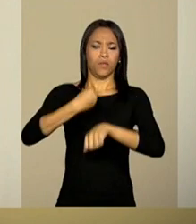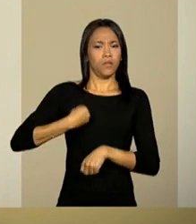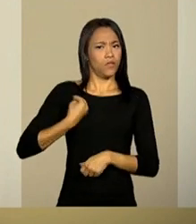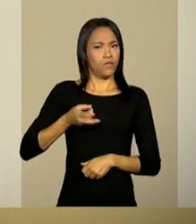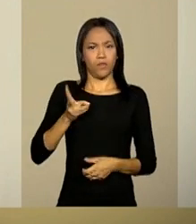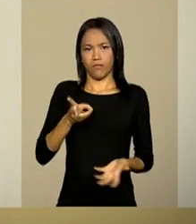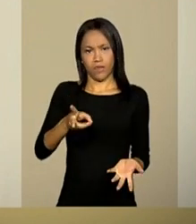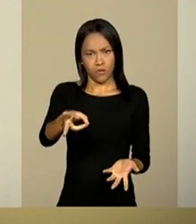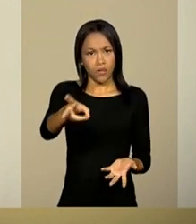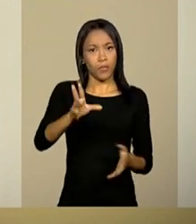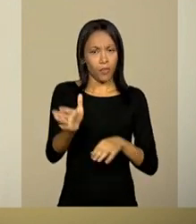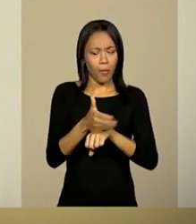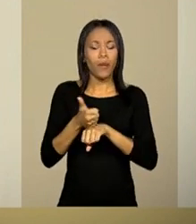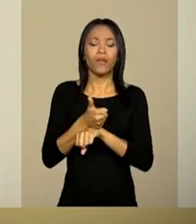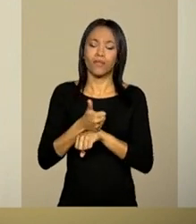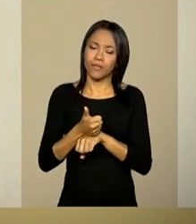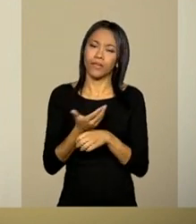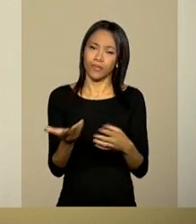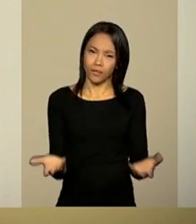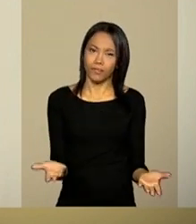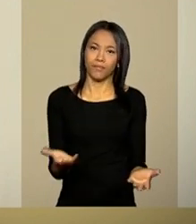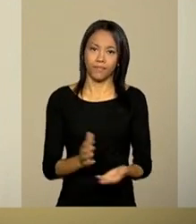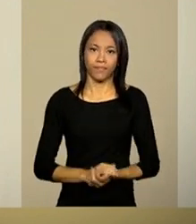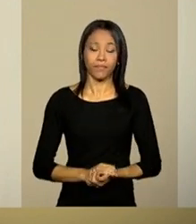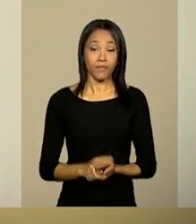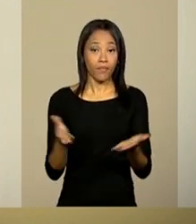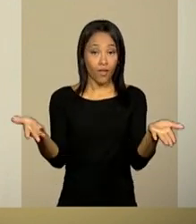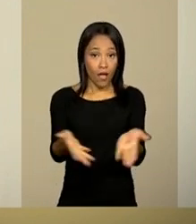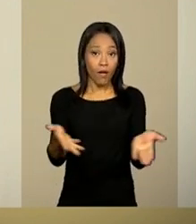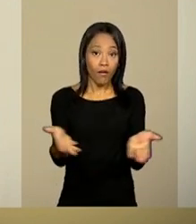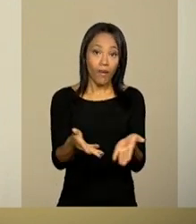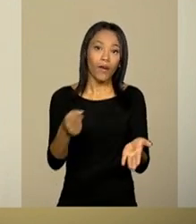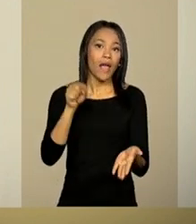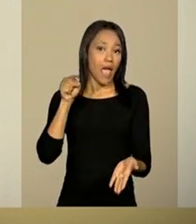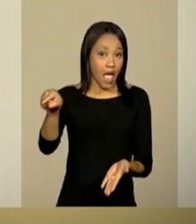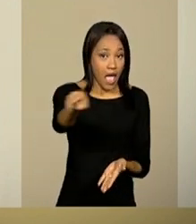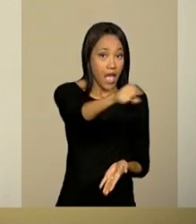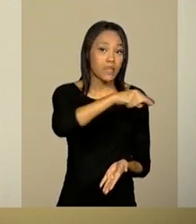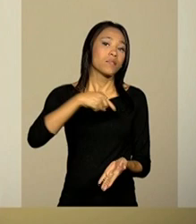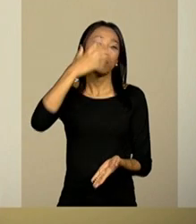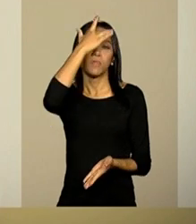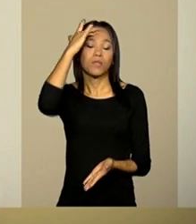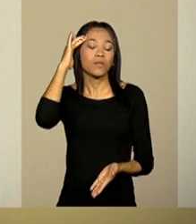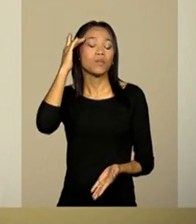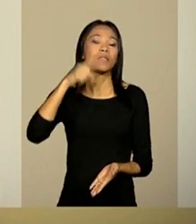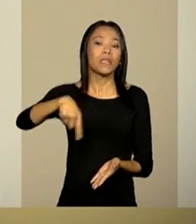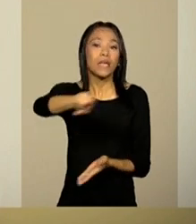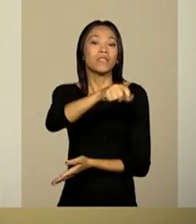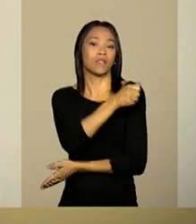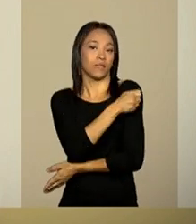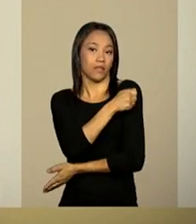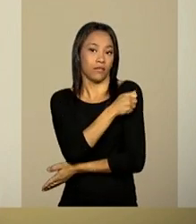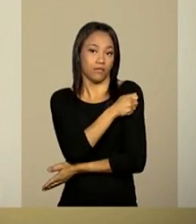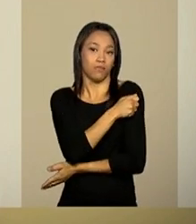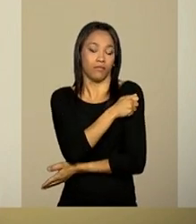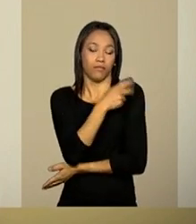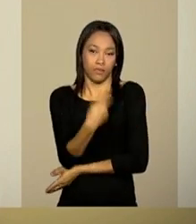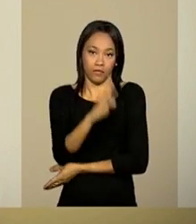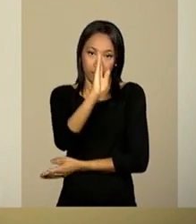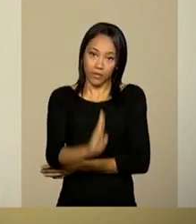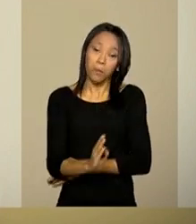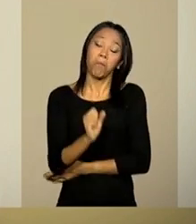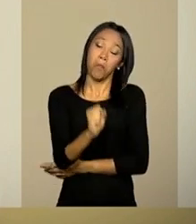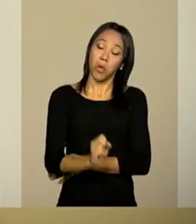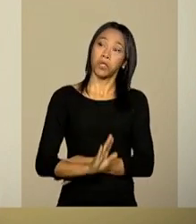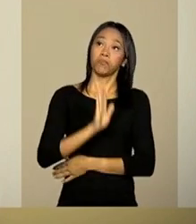para sempre uma melhoria né Luciano agora essas pessoas esses estudantes esses brasileiros podem